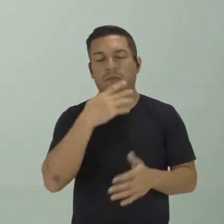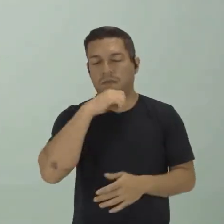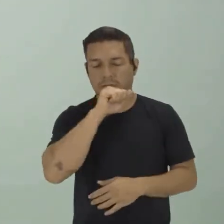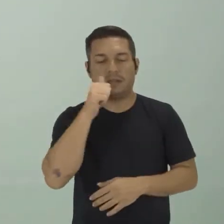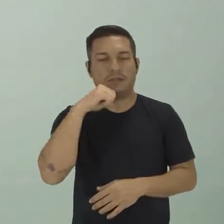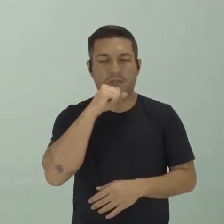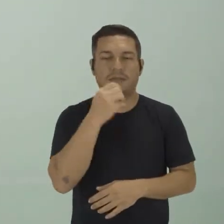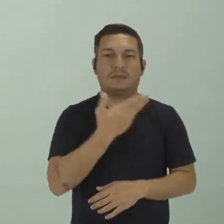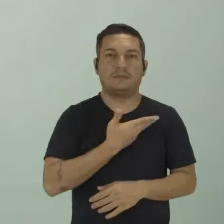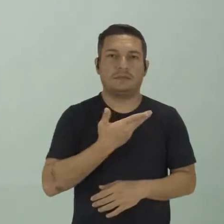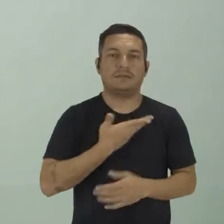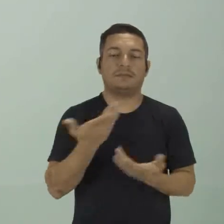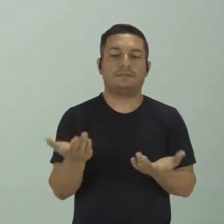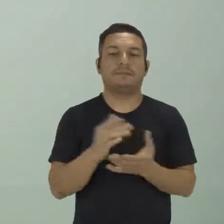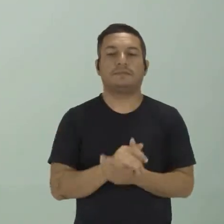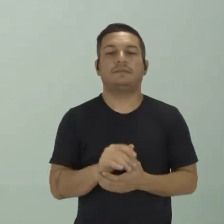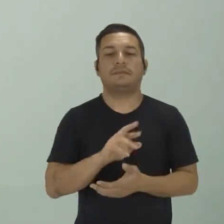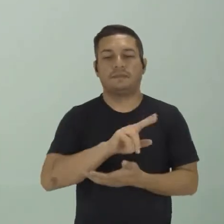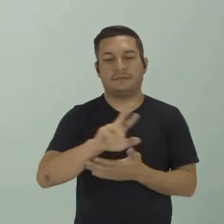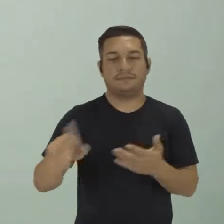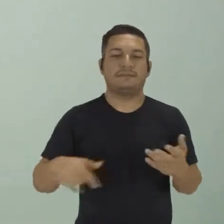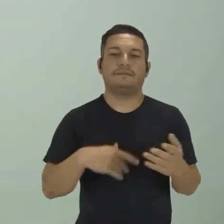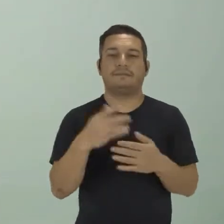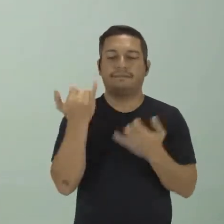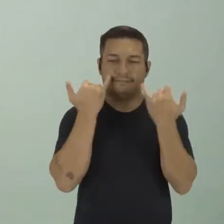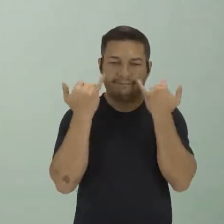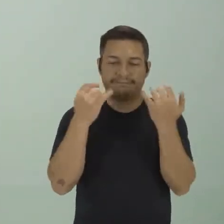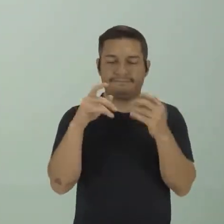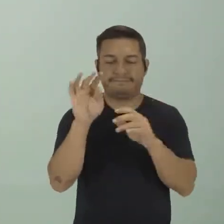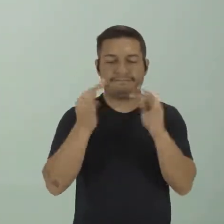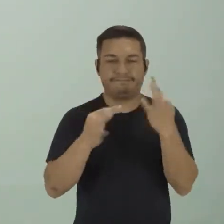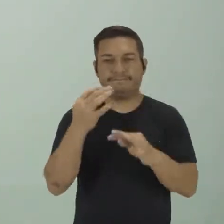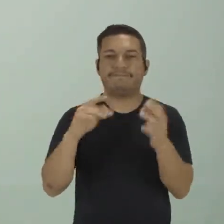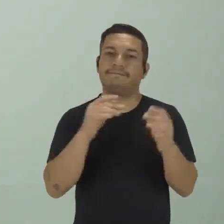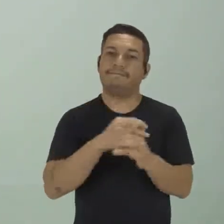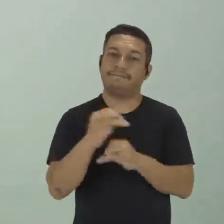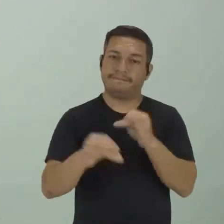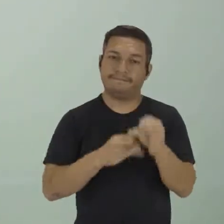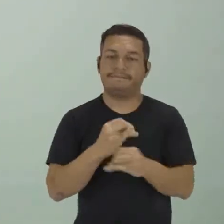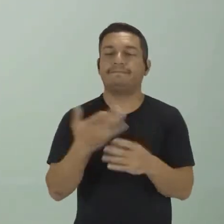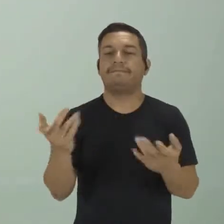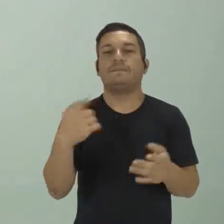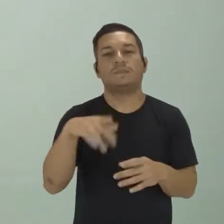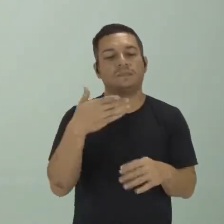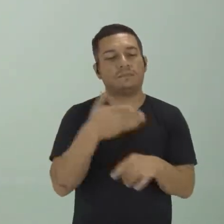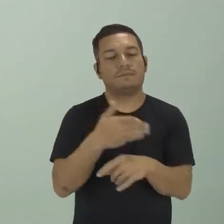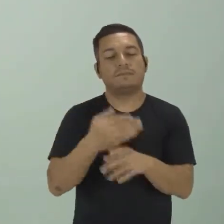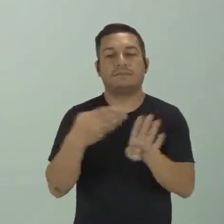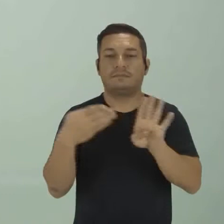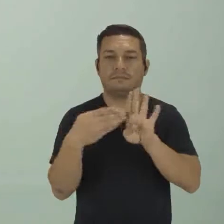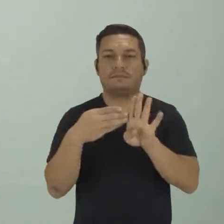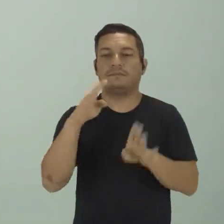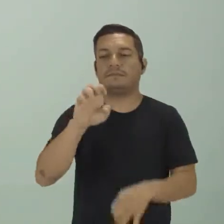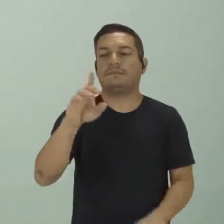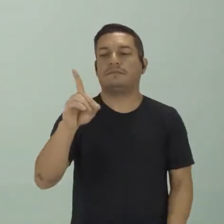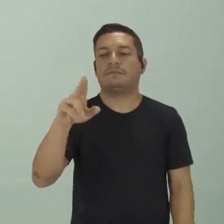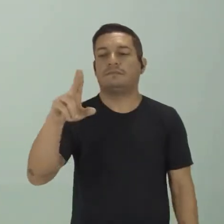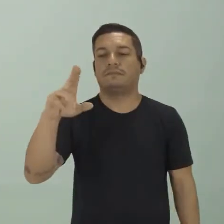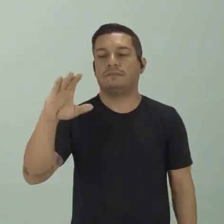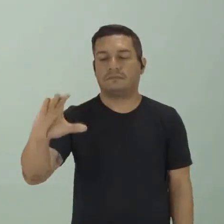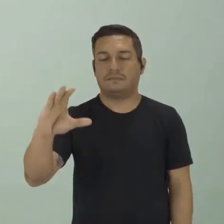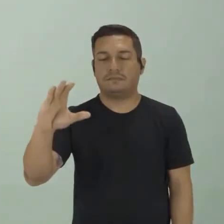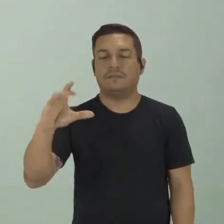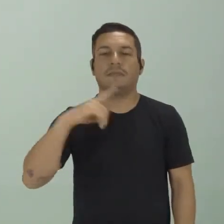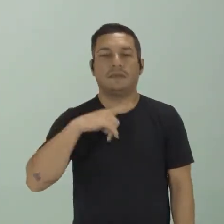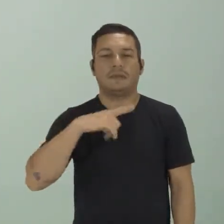redes sociais. Eu me despeço por aqui, gostaria que você acessasse a plataforma Eduque para tanto ter acesso